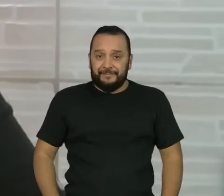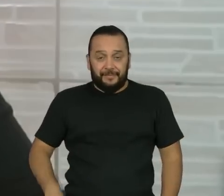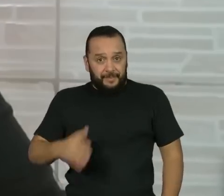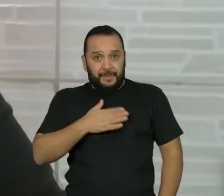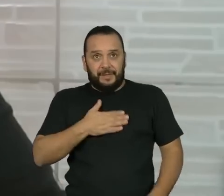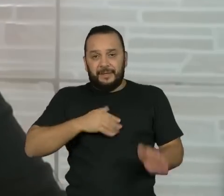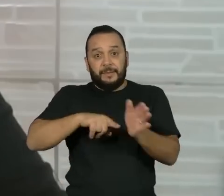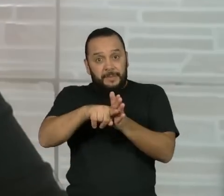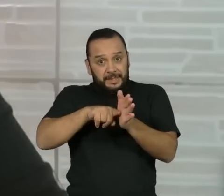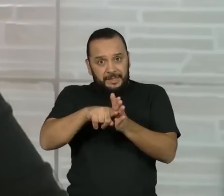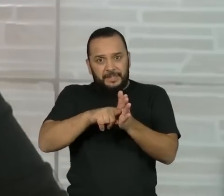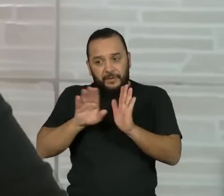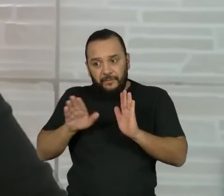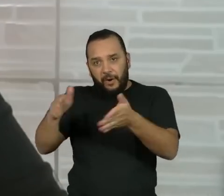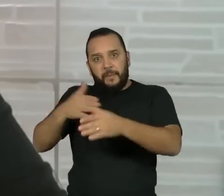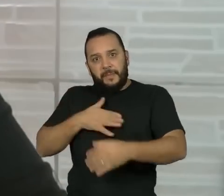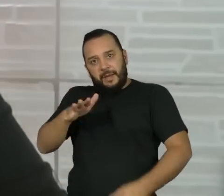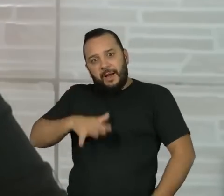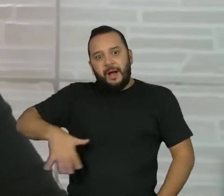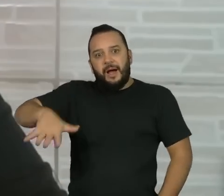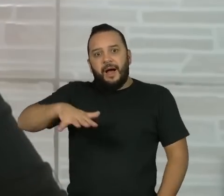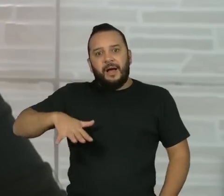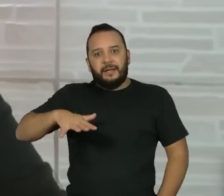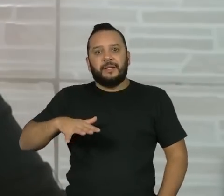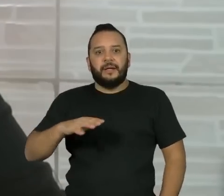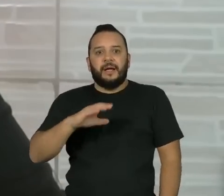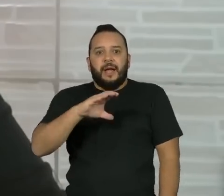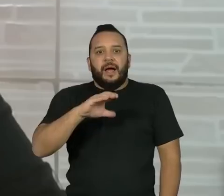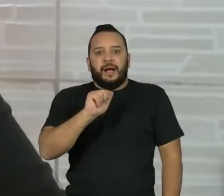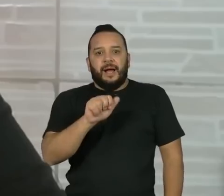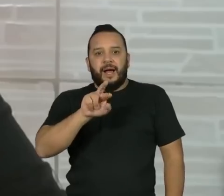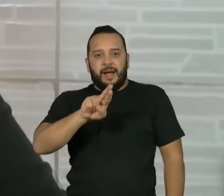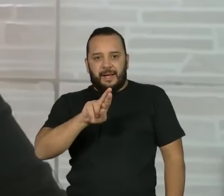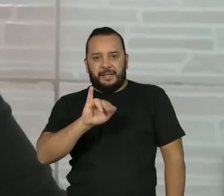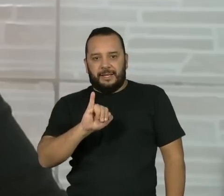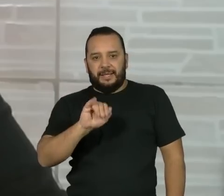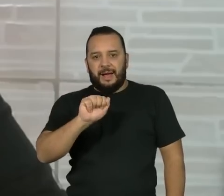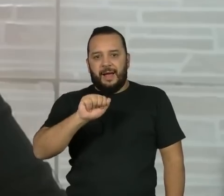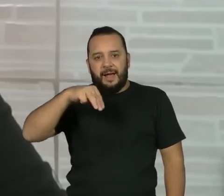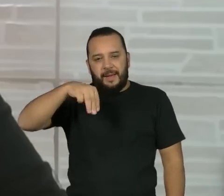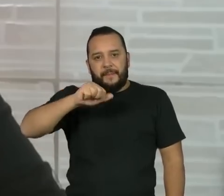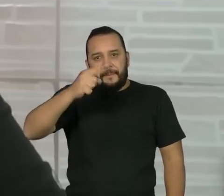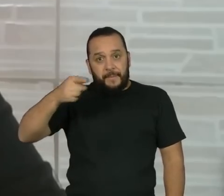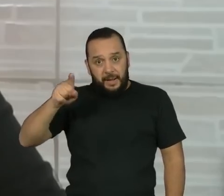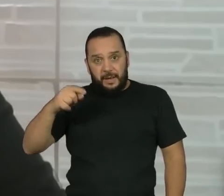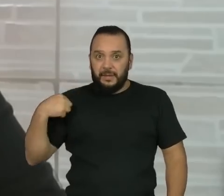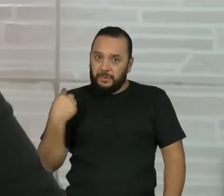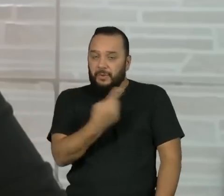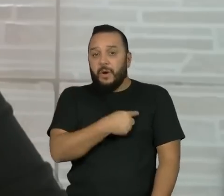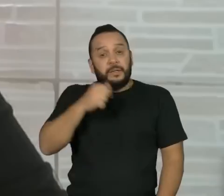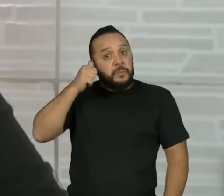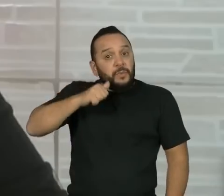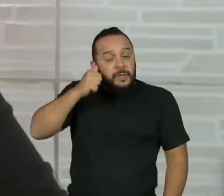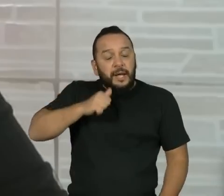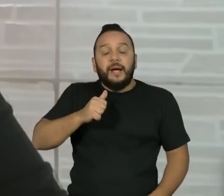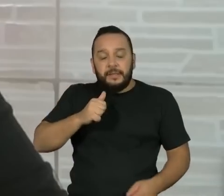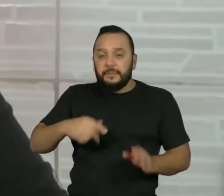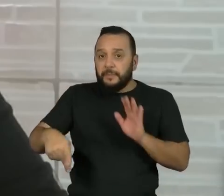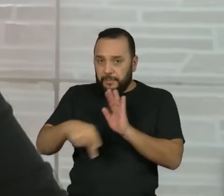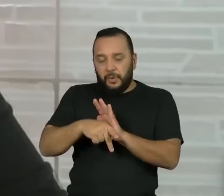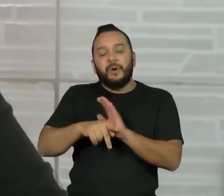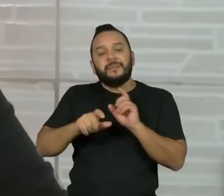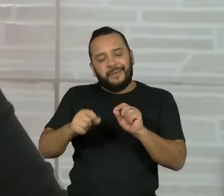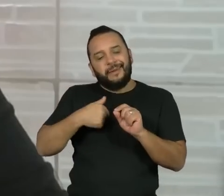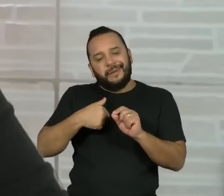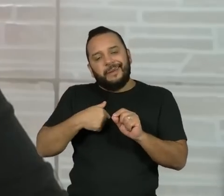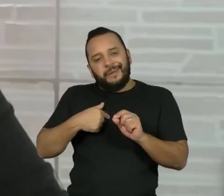meu território, né, que é chamado de Cariamã, né, que é um processo que nós, mulheres indígenas do meu povo, né, do povo